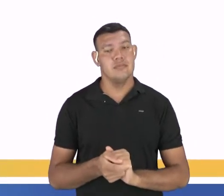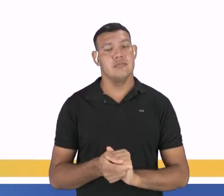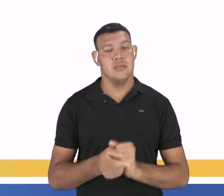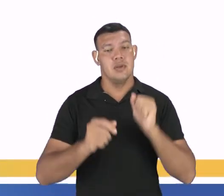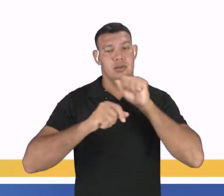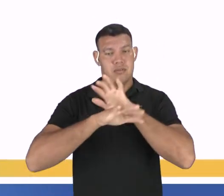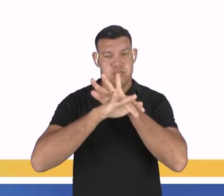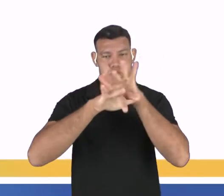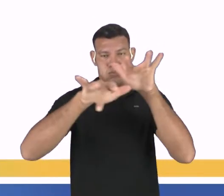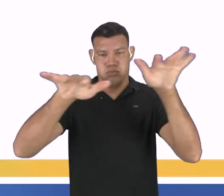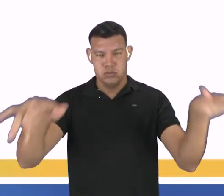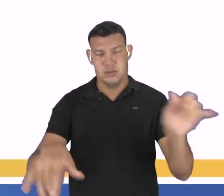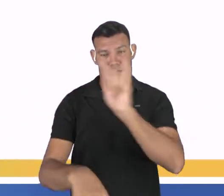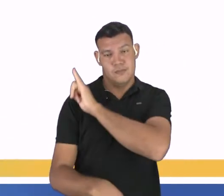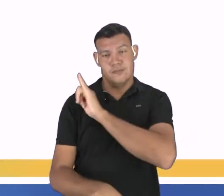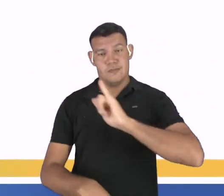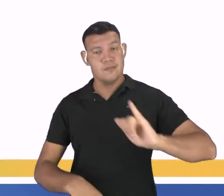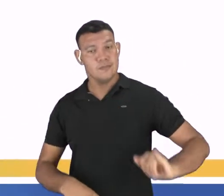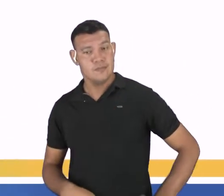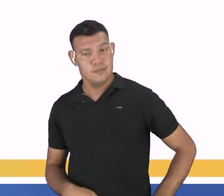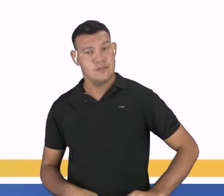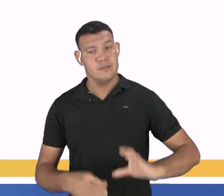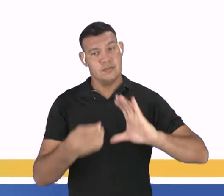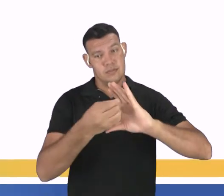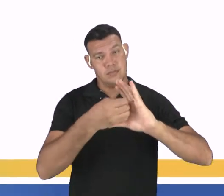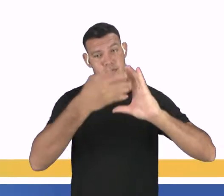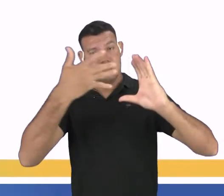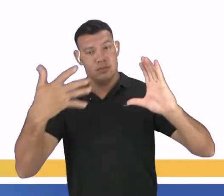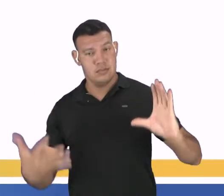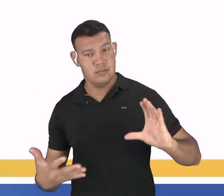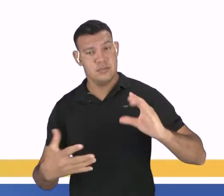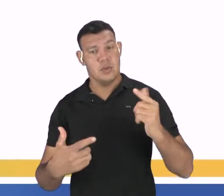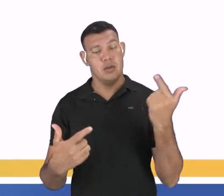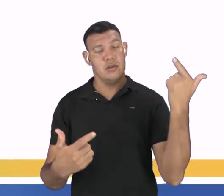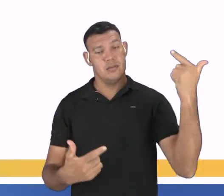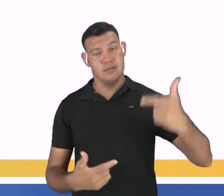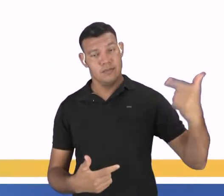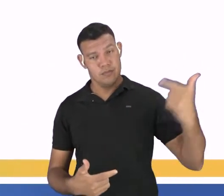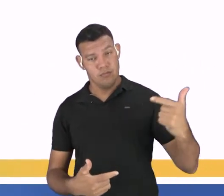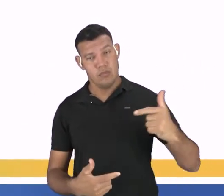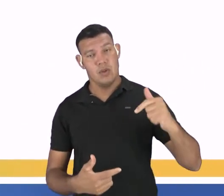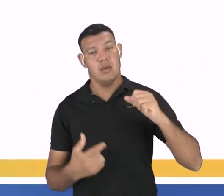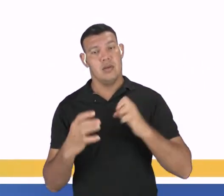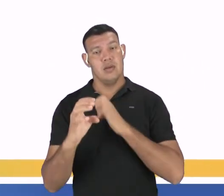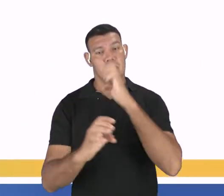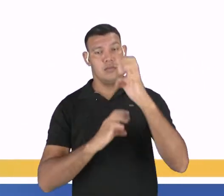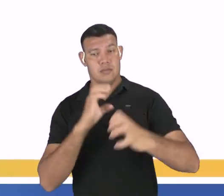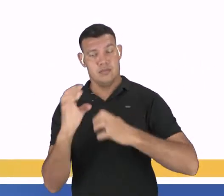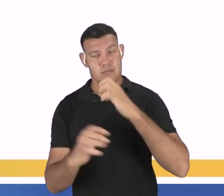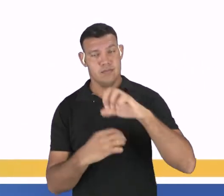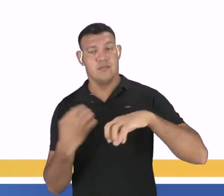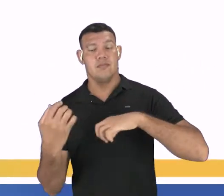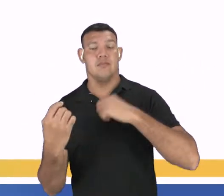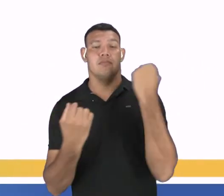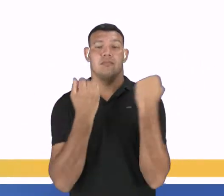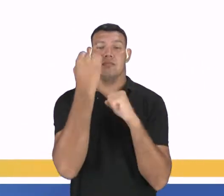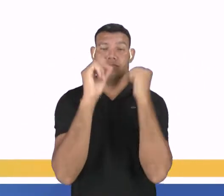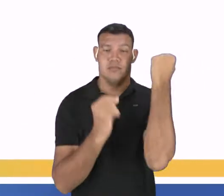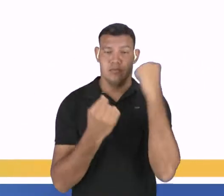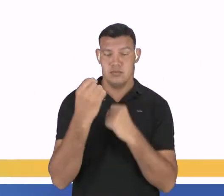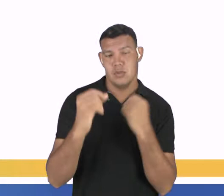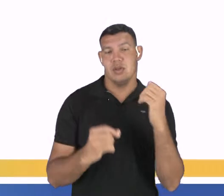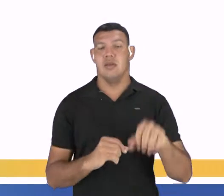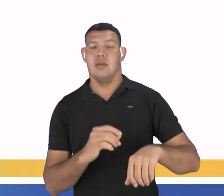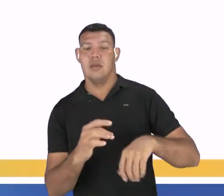esse processo de imperialismo. Quais são as características da segunda revolução industrial? O uso de novas fontes de energia, o